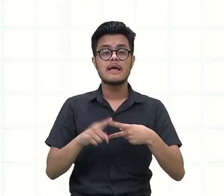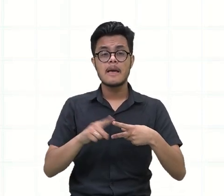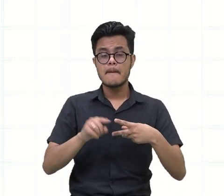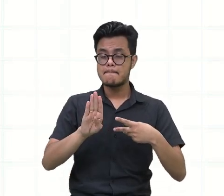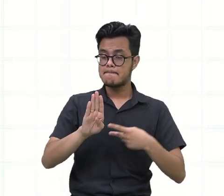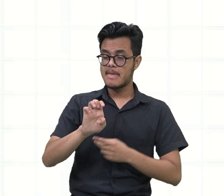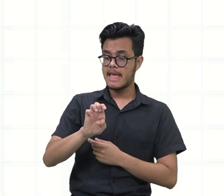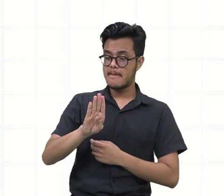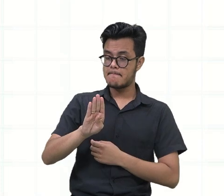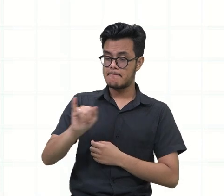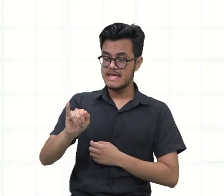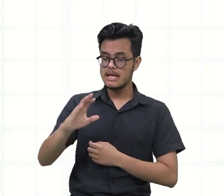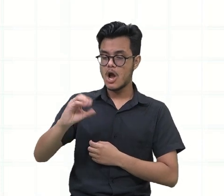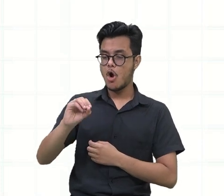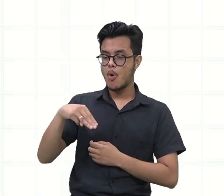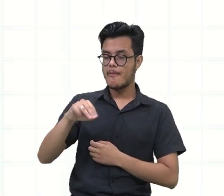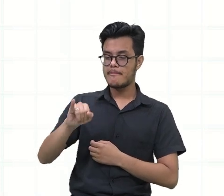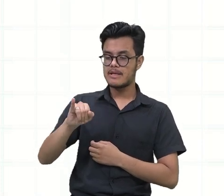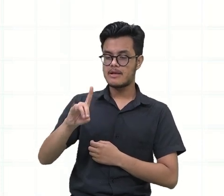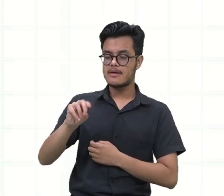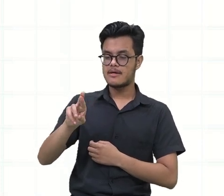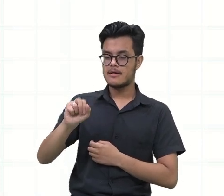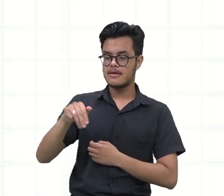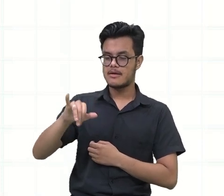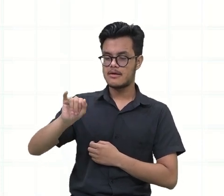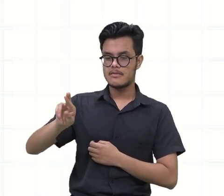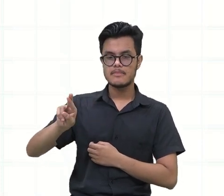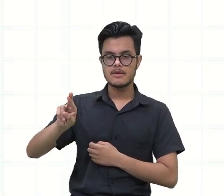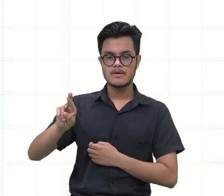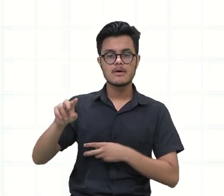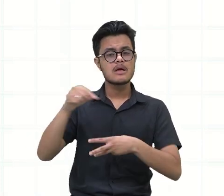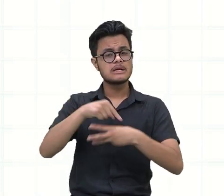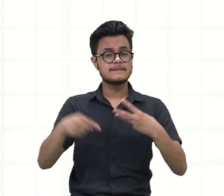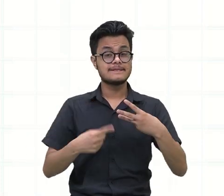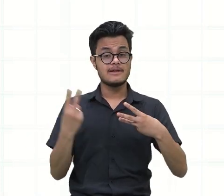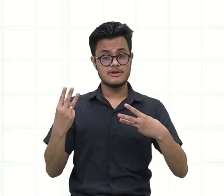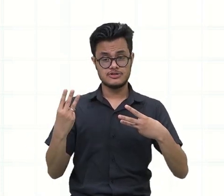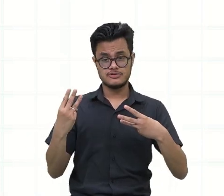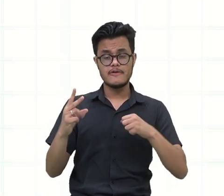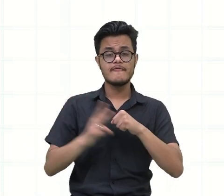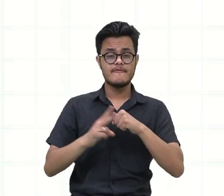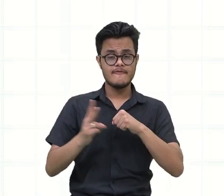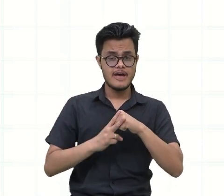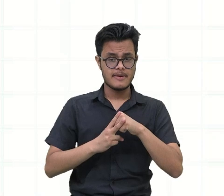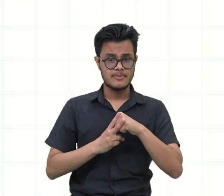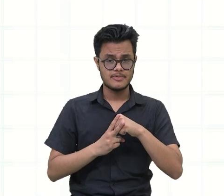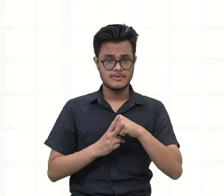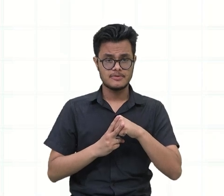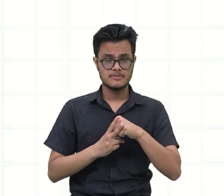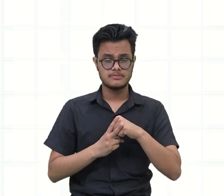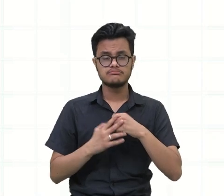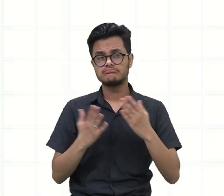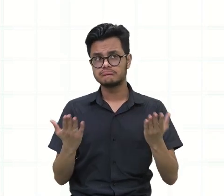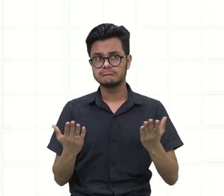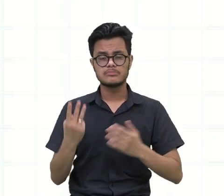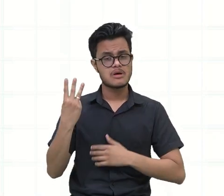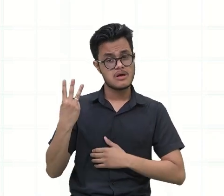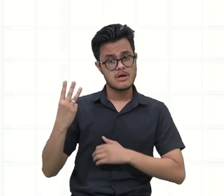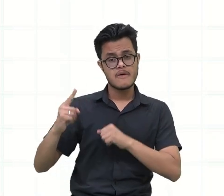dormi. Observem que aqui temos a presença de 3 verbos.